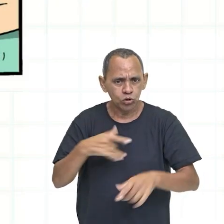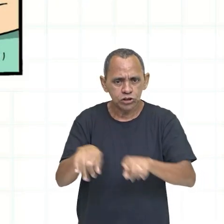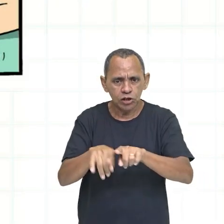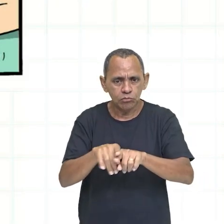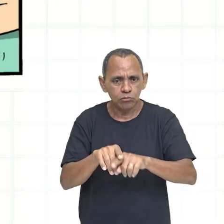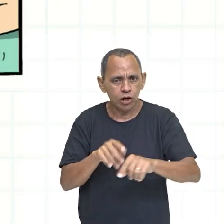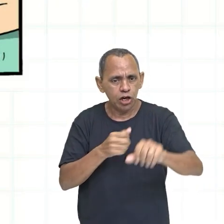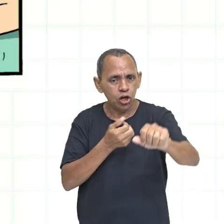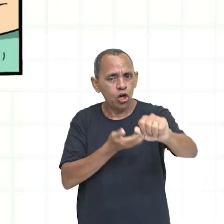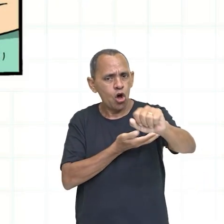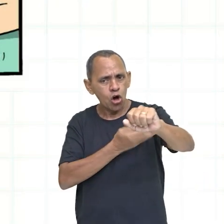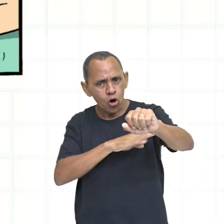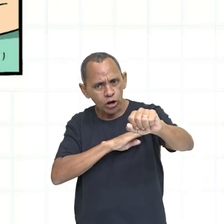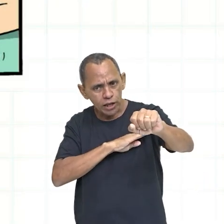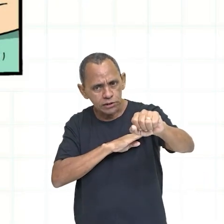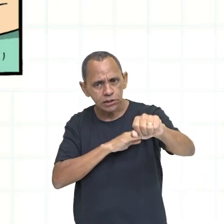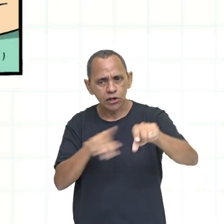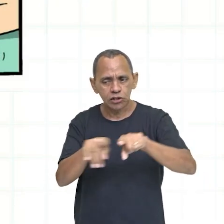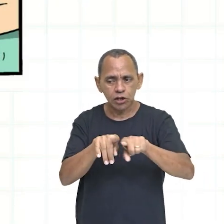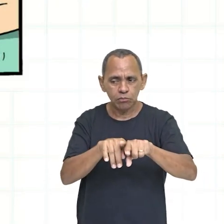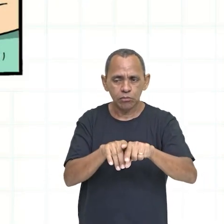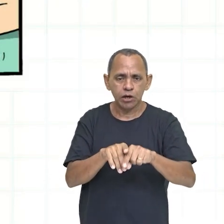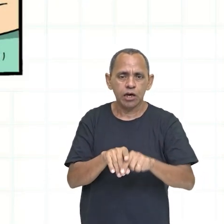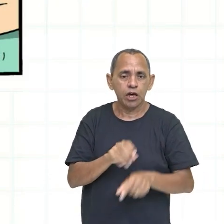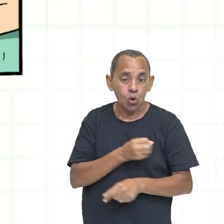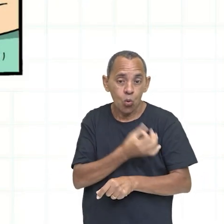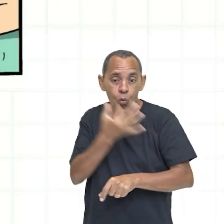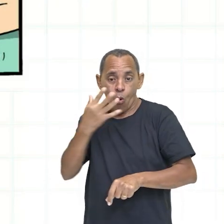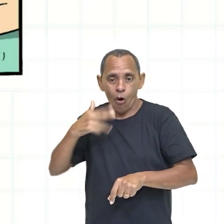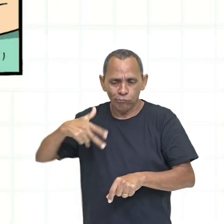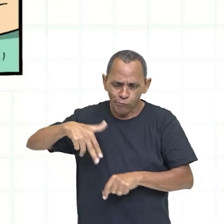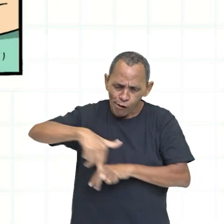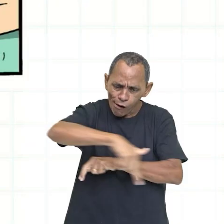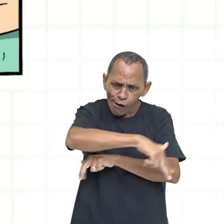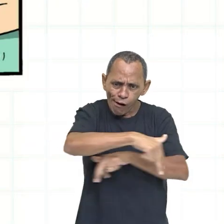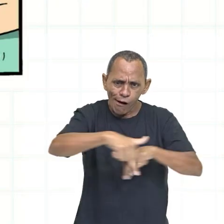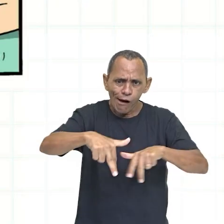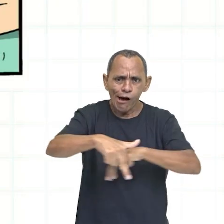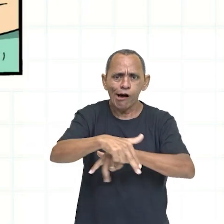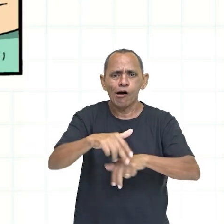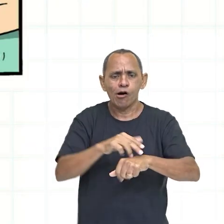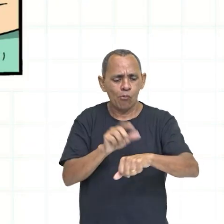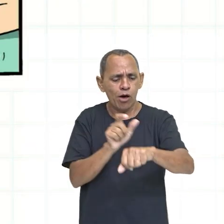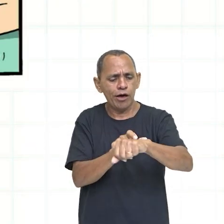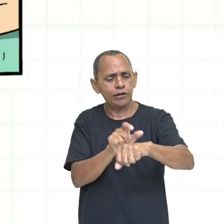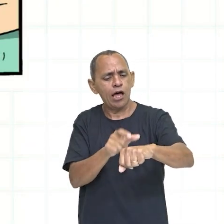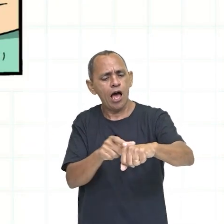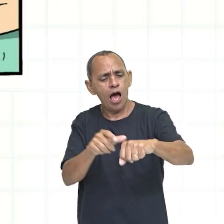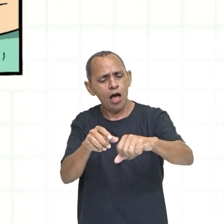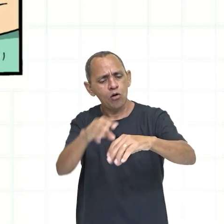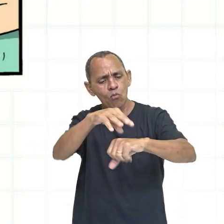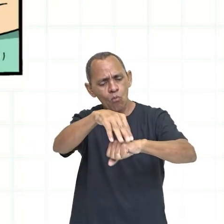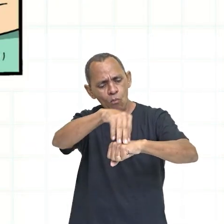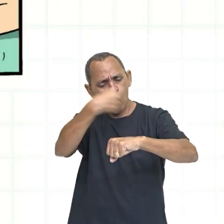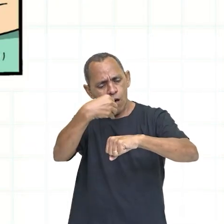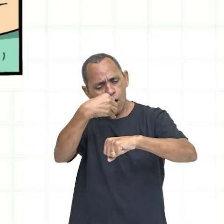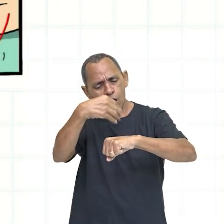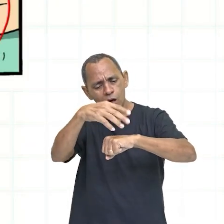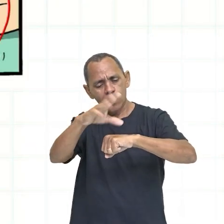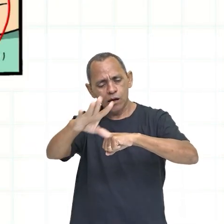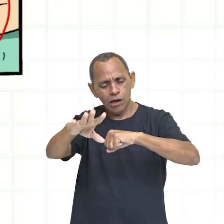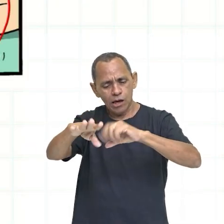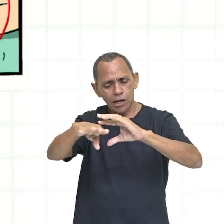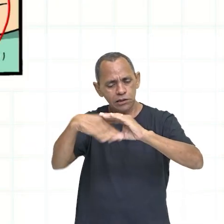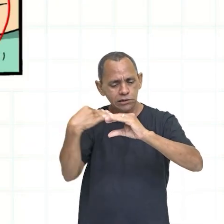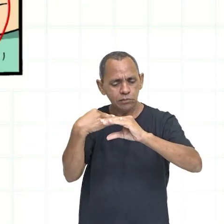mais, quantidade de passos e tudo mais. Aqui, né, também pode receber mensagem, uma infinidade de outras coisas. E aqui,